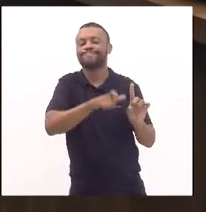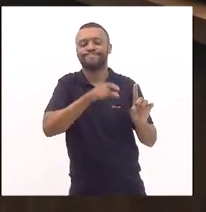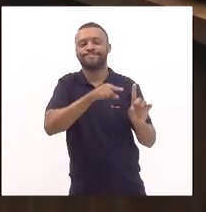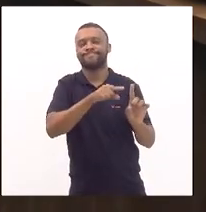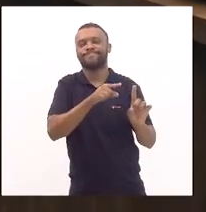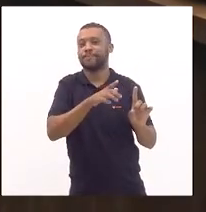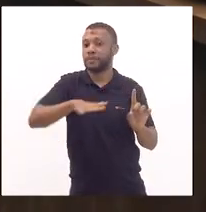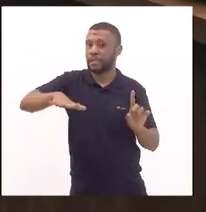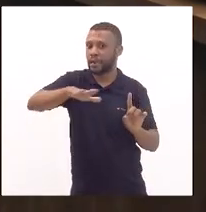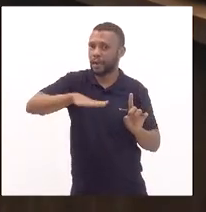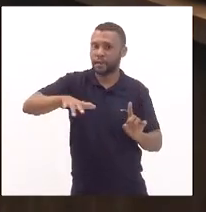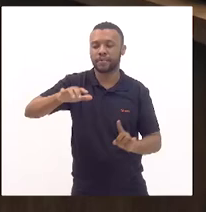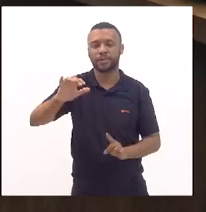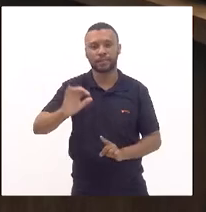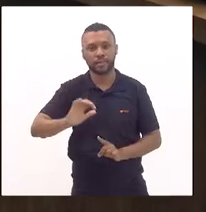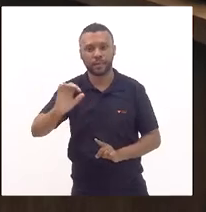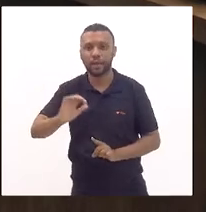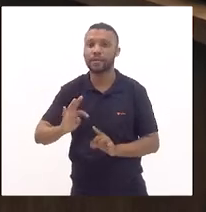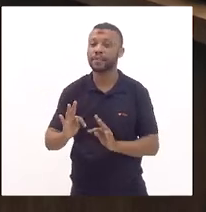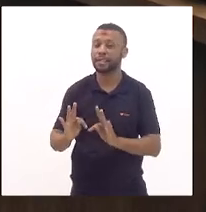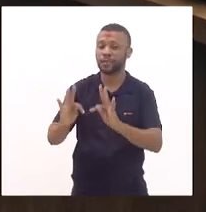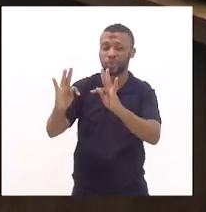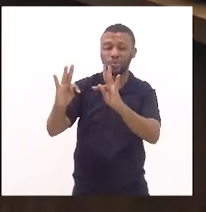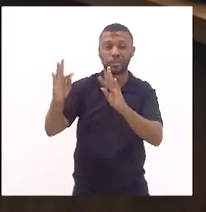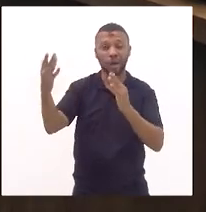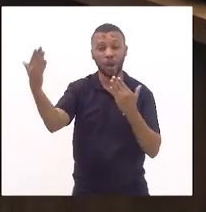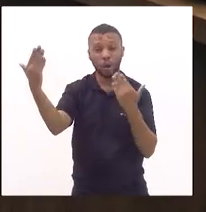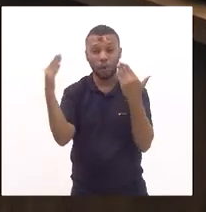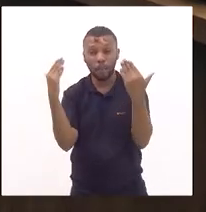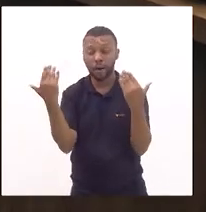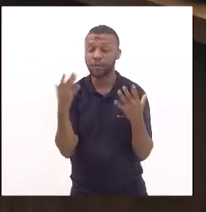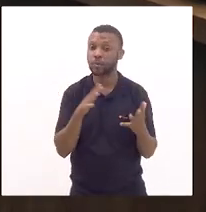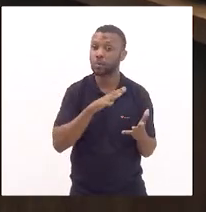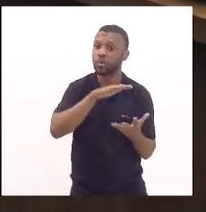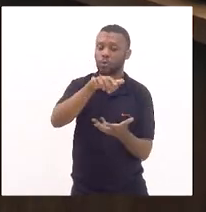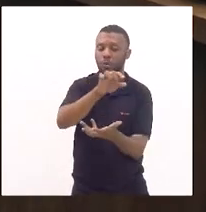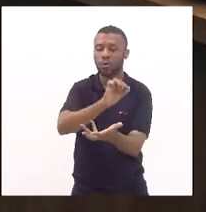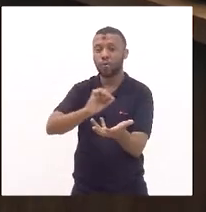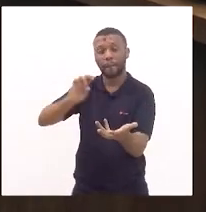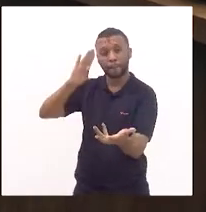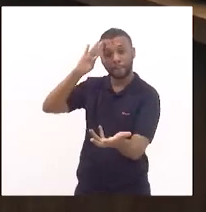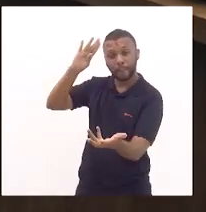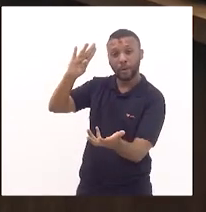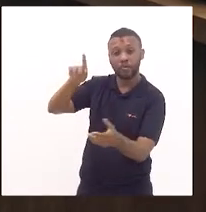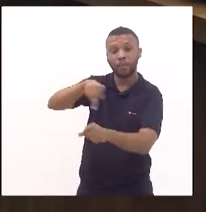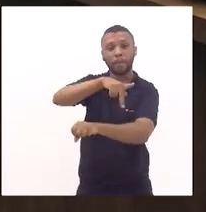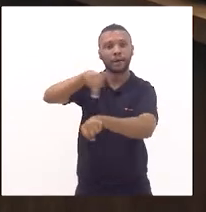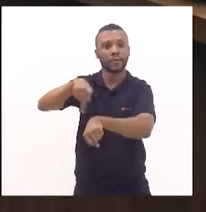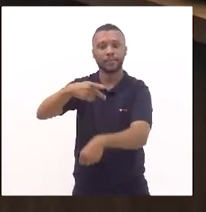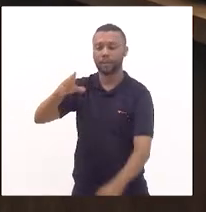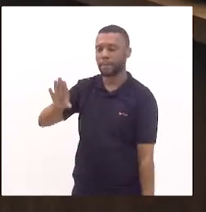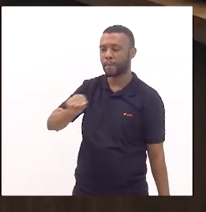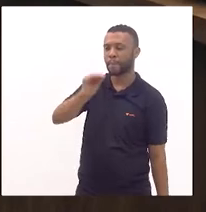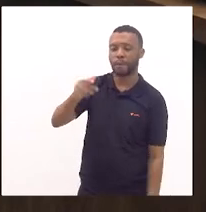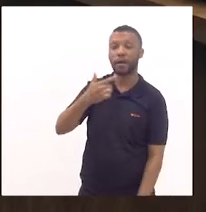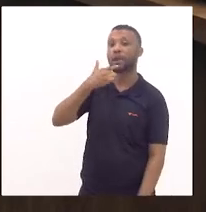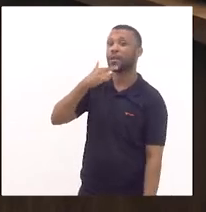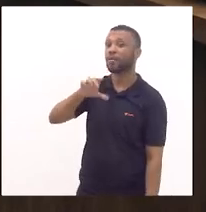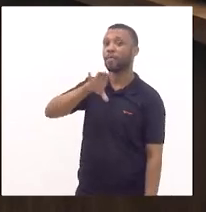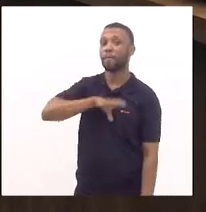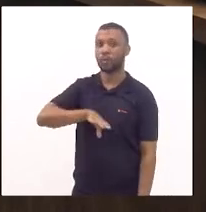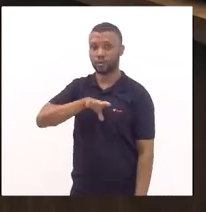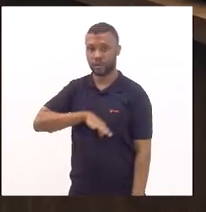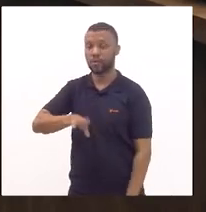área de ciência e tecnologia do mundo, sobretudo dos países de língua portuguesa. É um catedrático da Universidade de